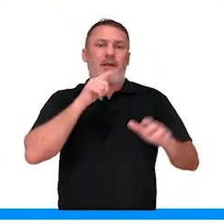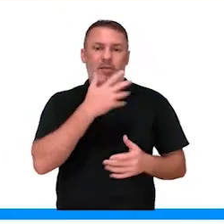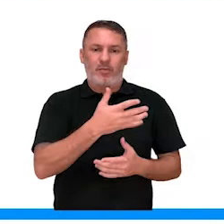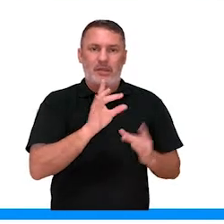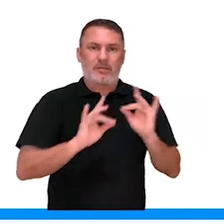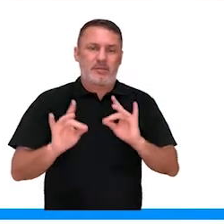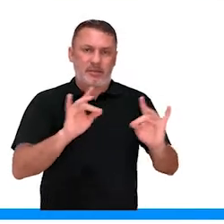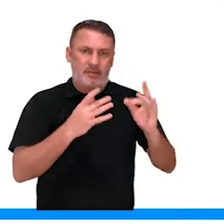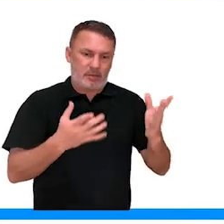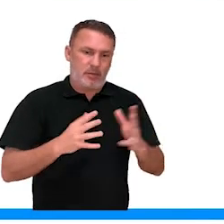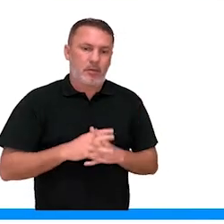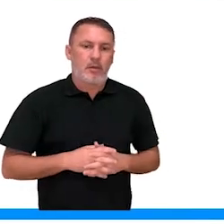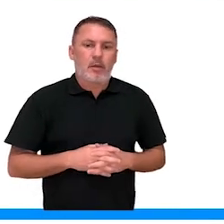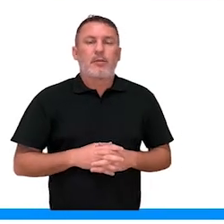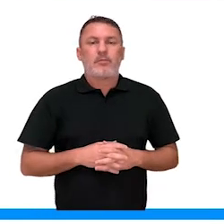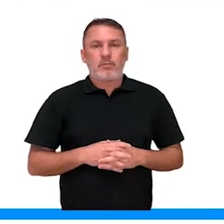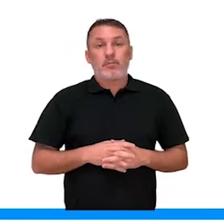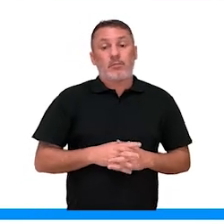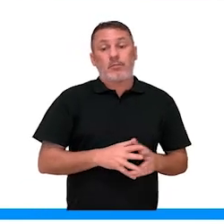capilaridade.